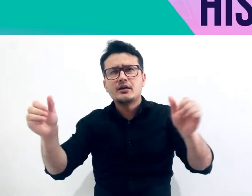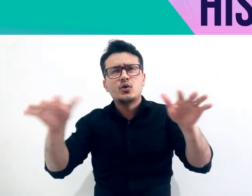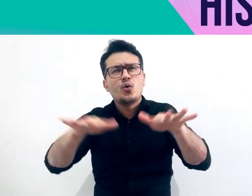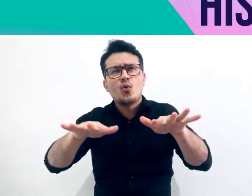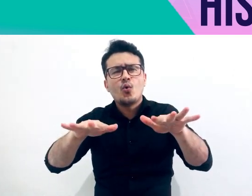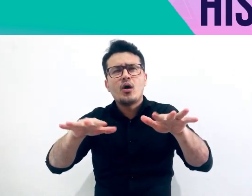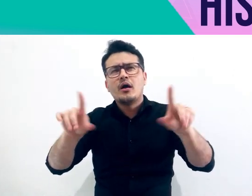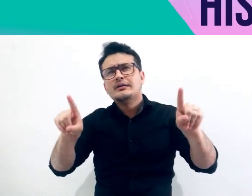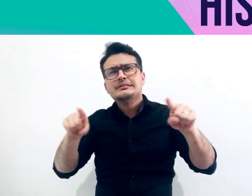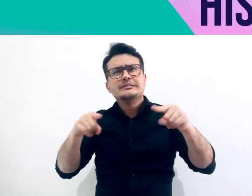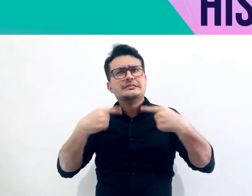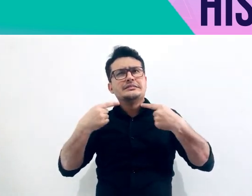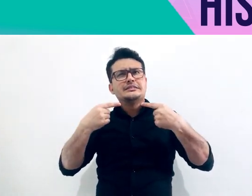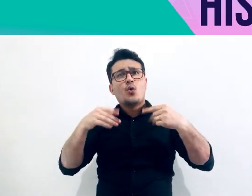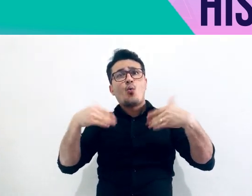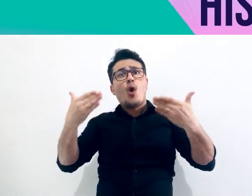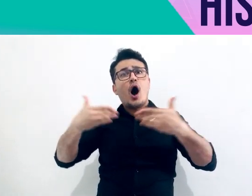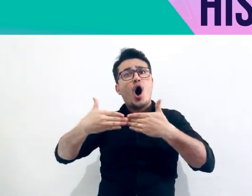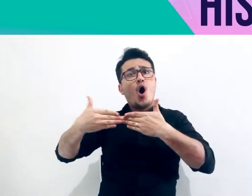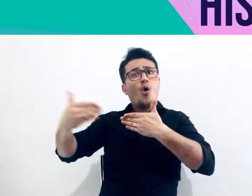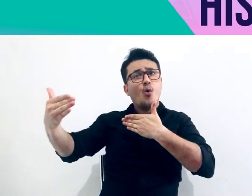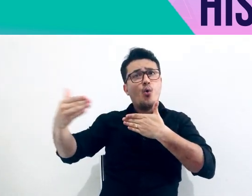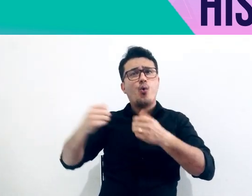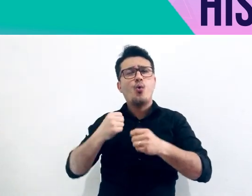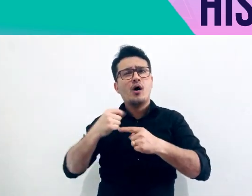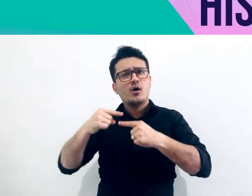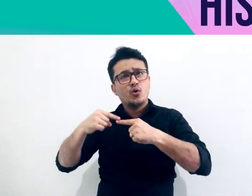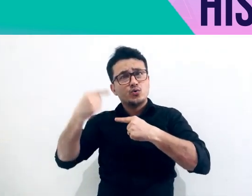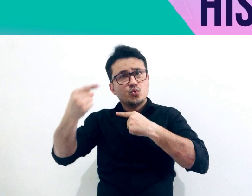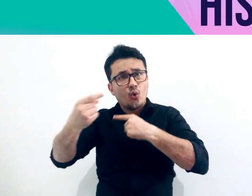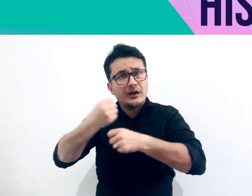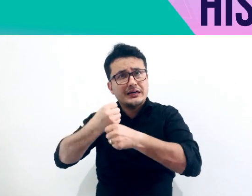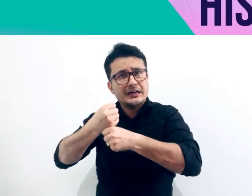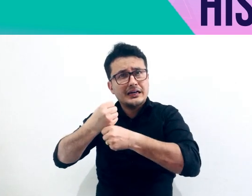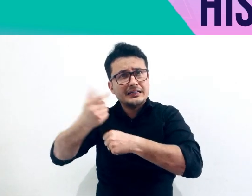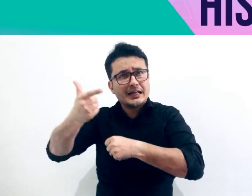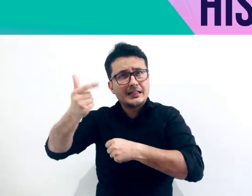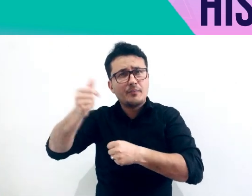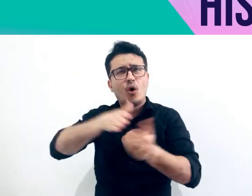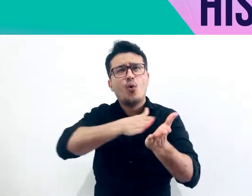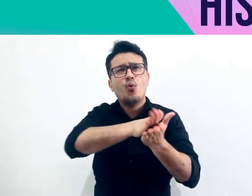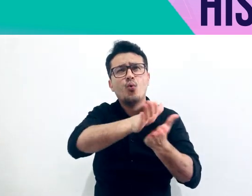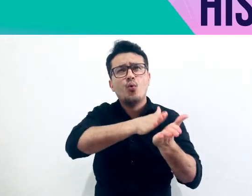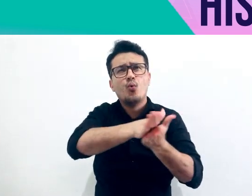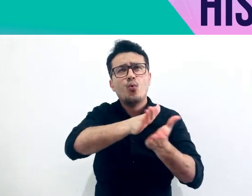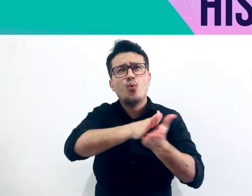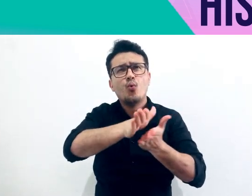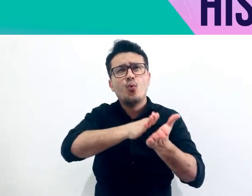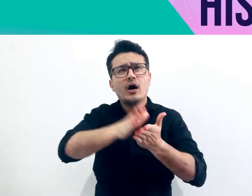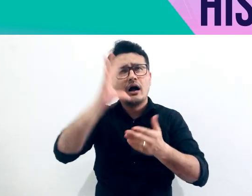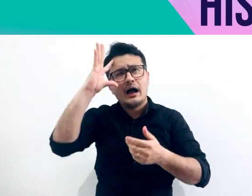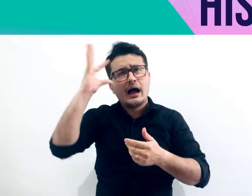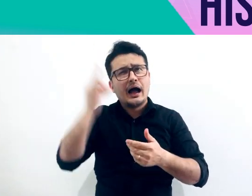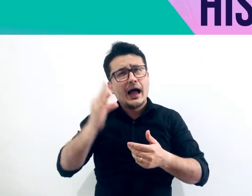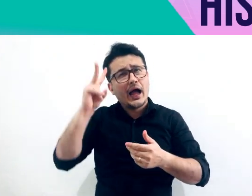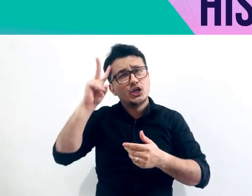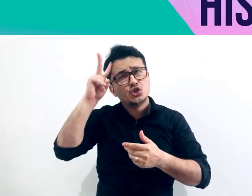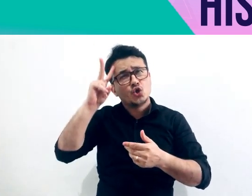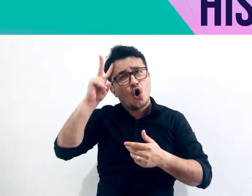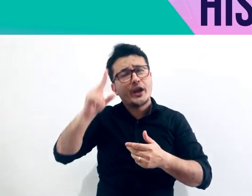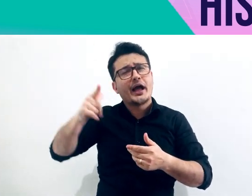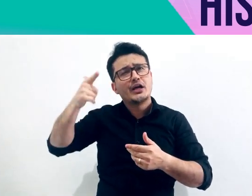numa perspectiva da educação inclusiva. E quais são os desafios a partir dessa etapa? 12 anos depois de